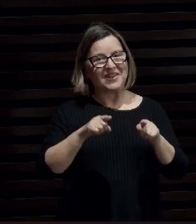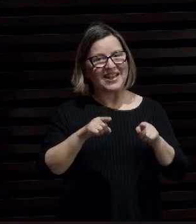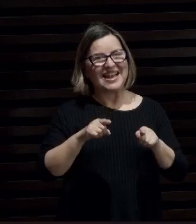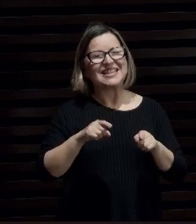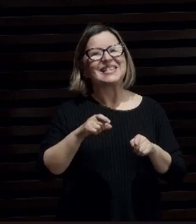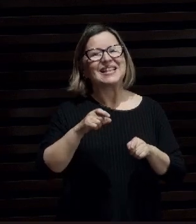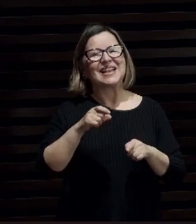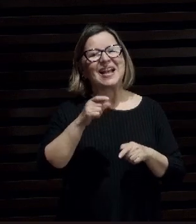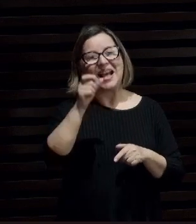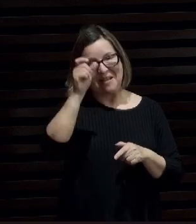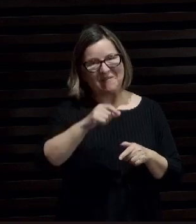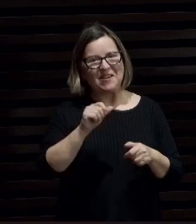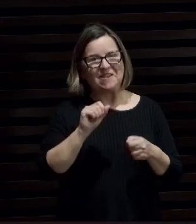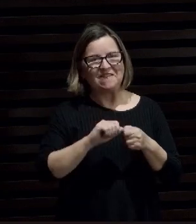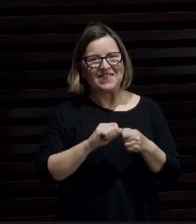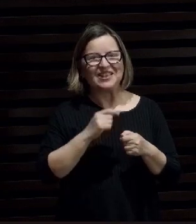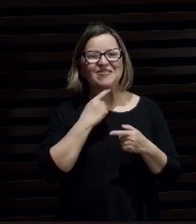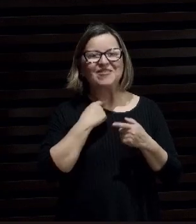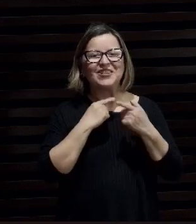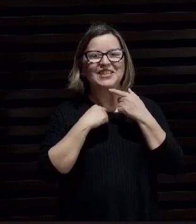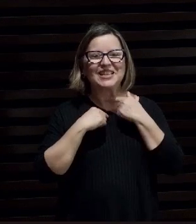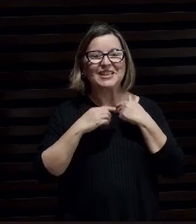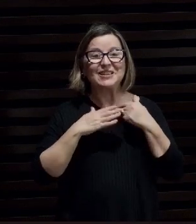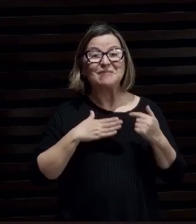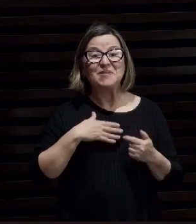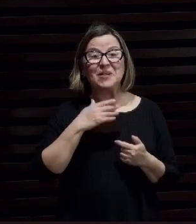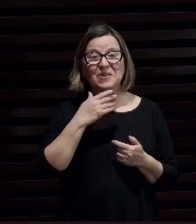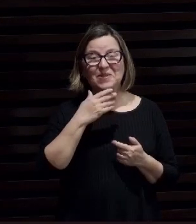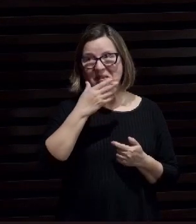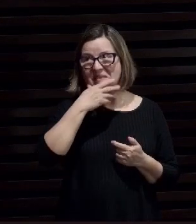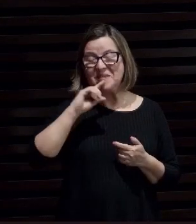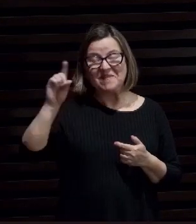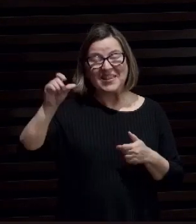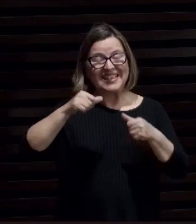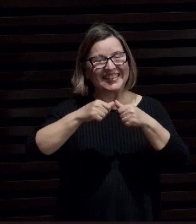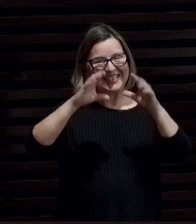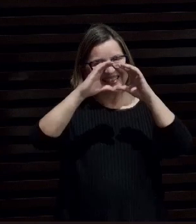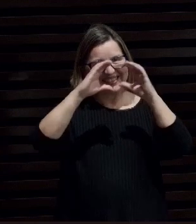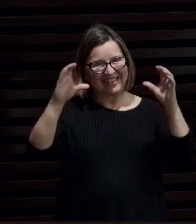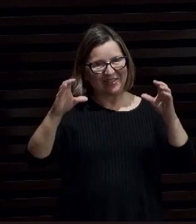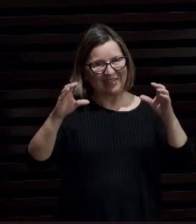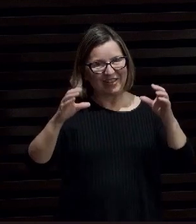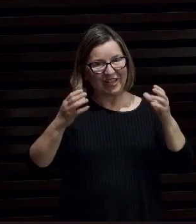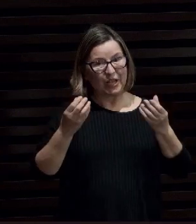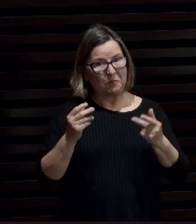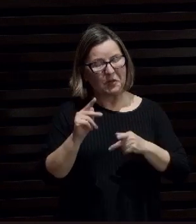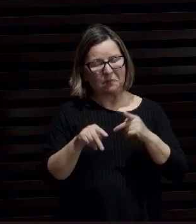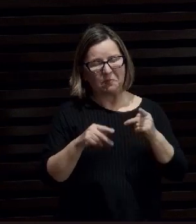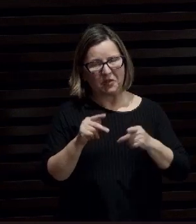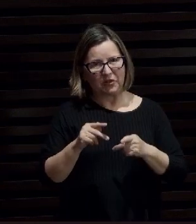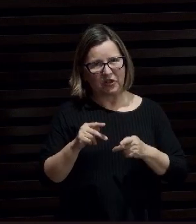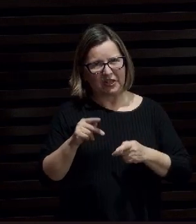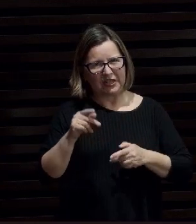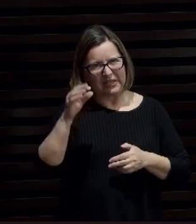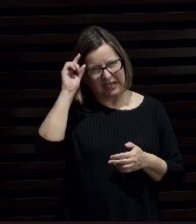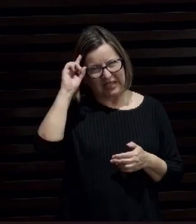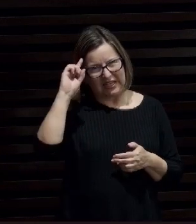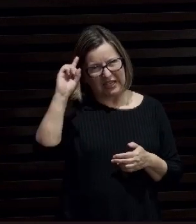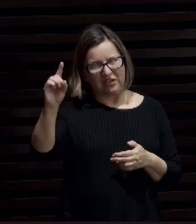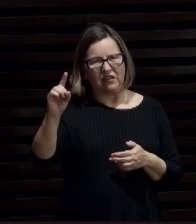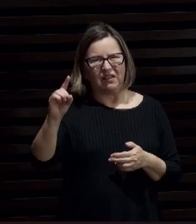vontade de meu Pai que está nos céus. Muitos naquele dia hão de